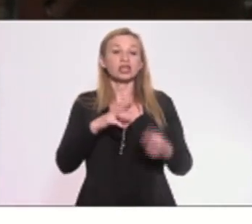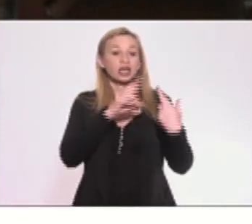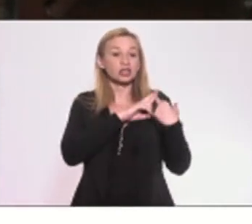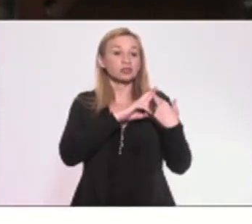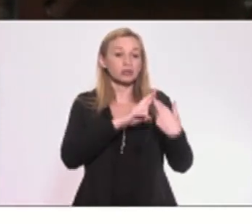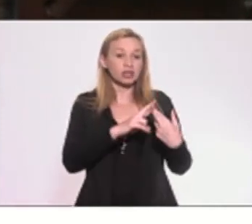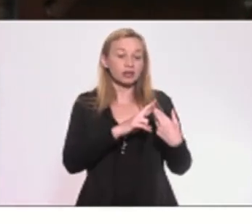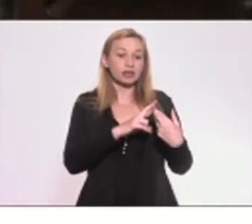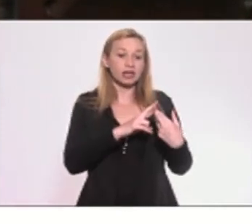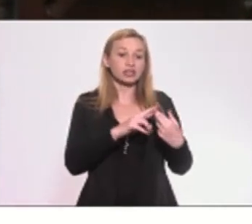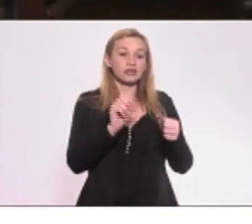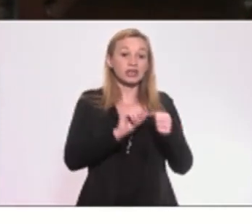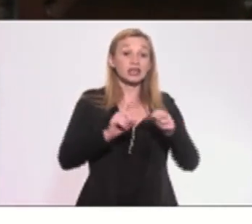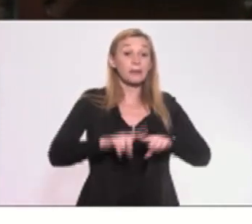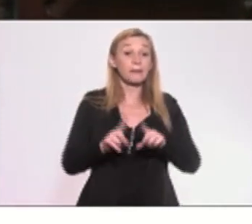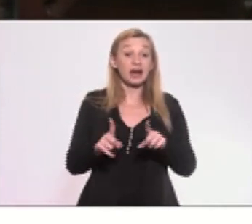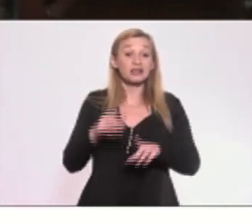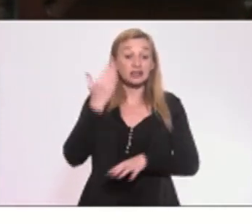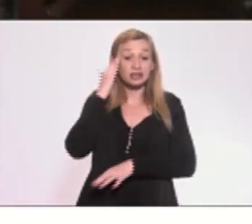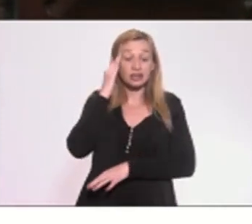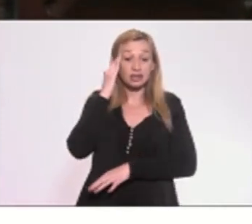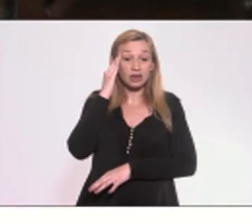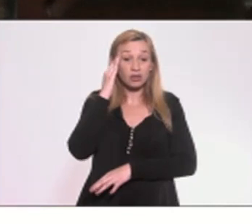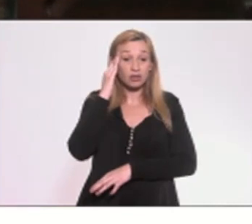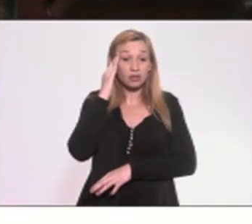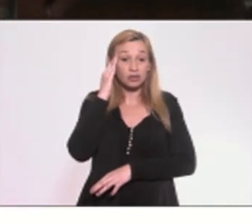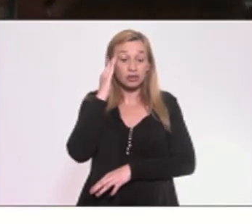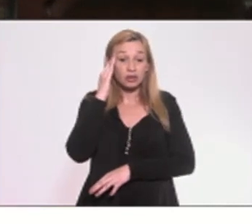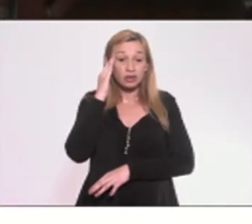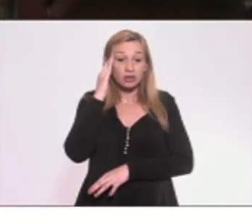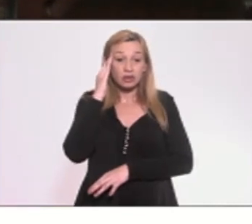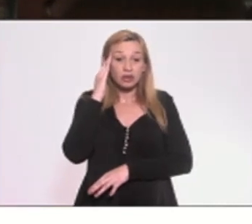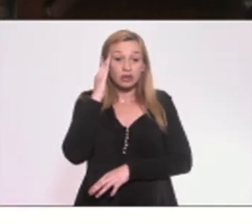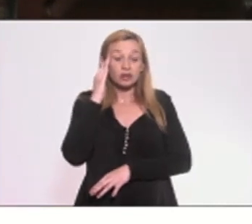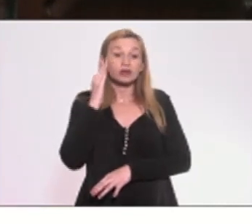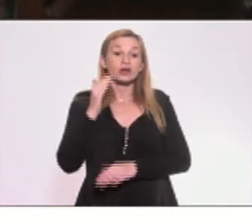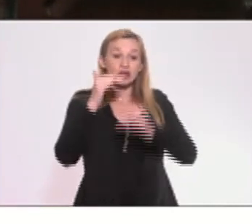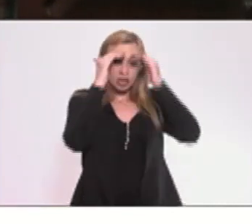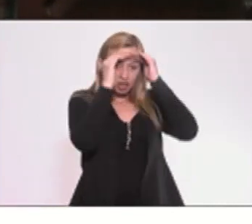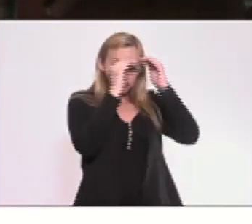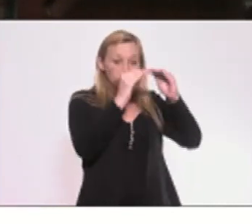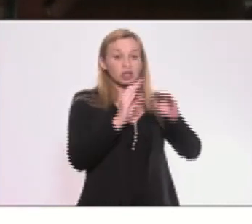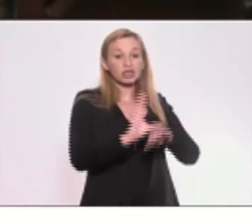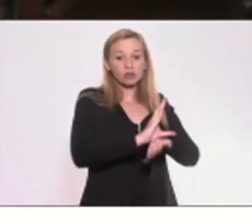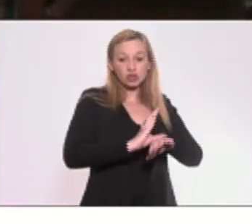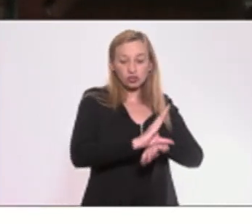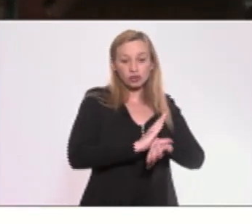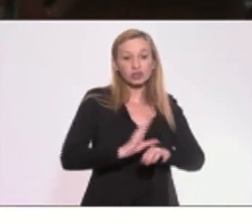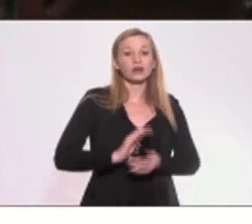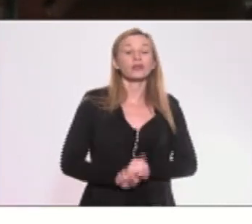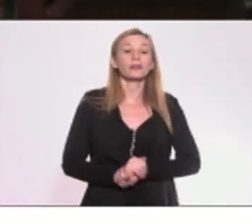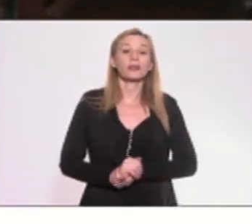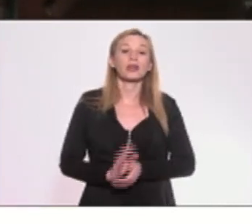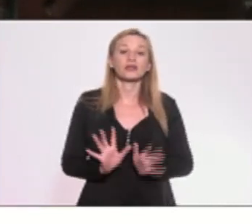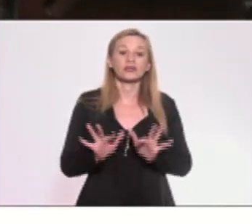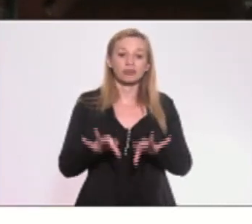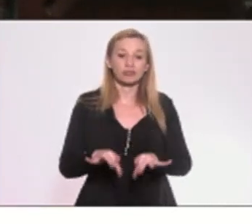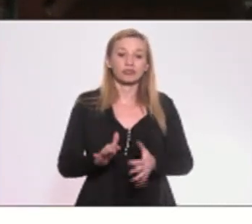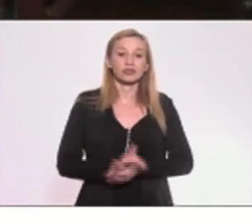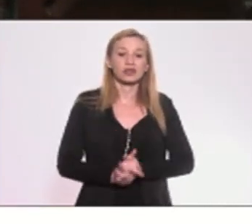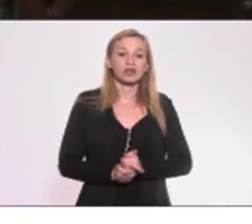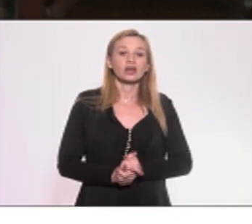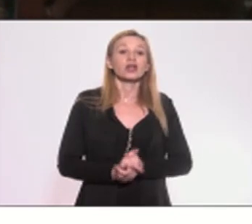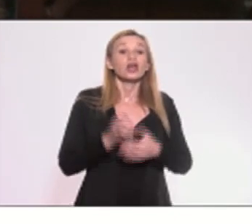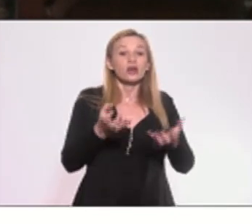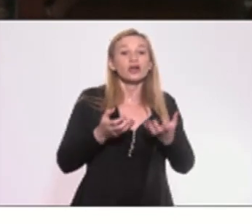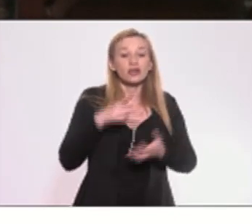mas entendeu que assim deliberássemos, respeitando o que determina a Constituição. Então, para finalizar, eu